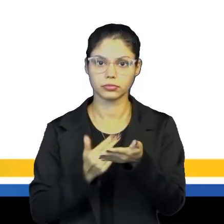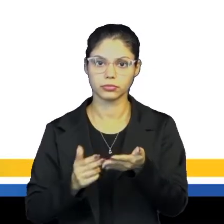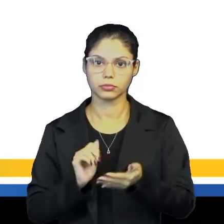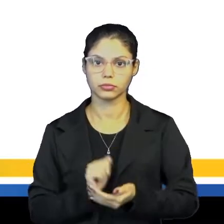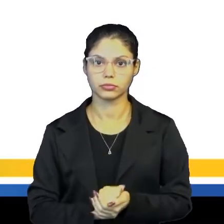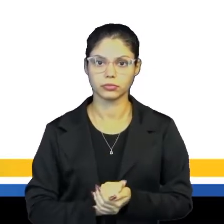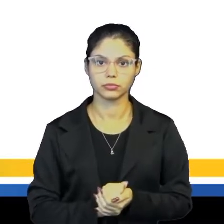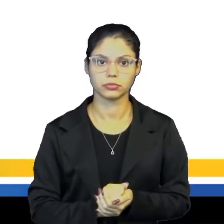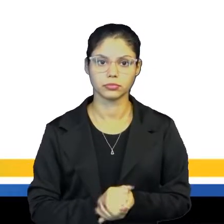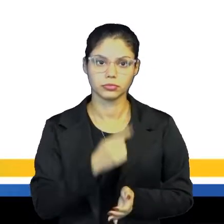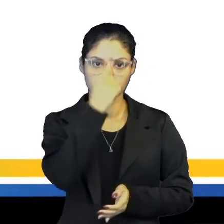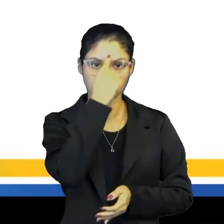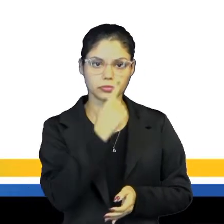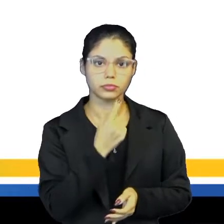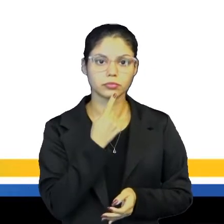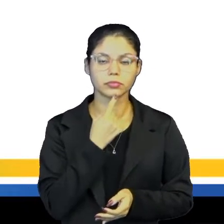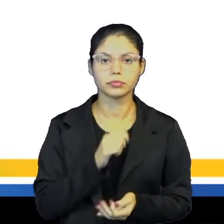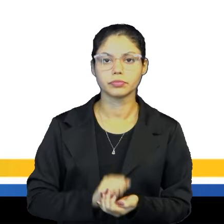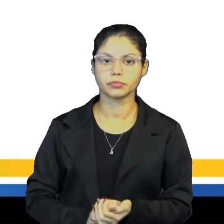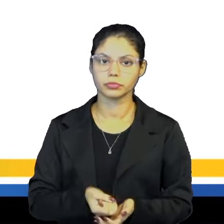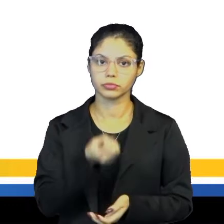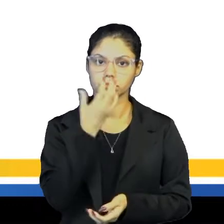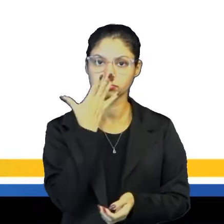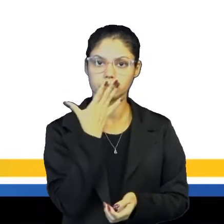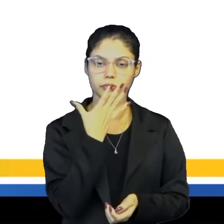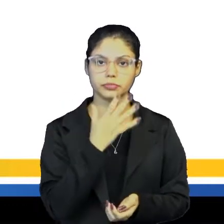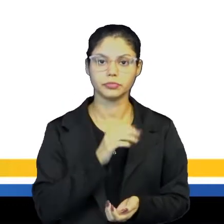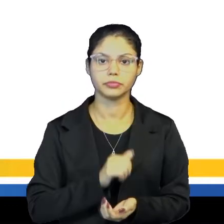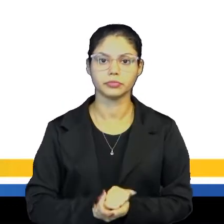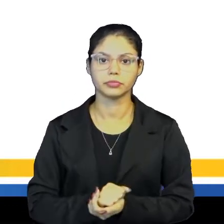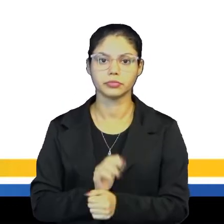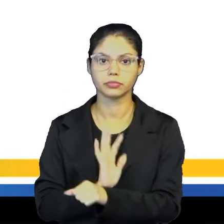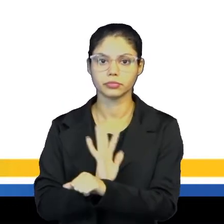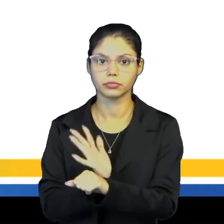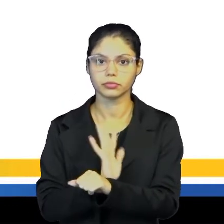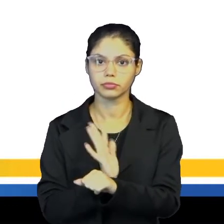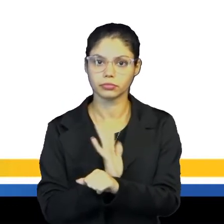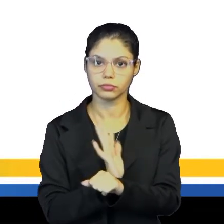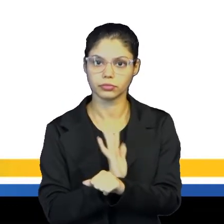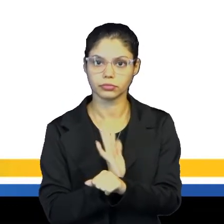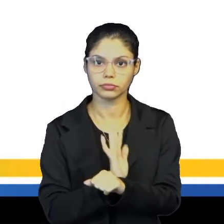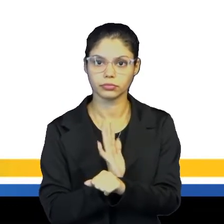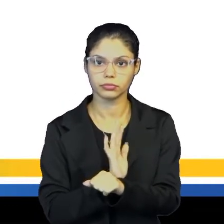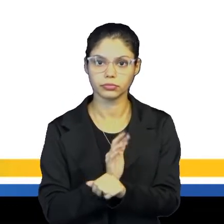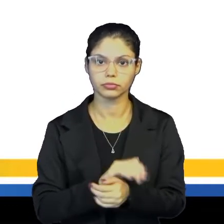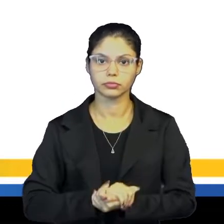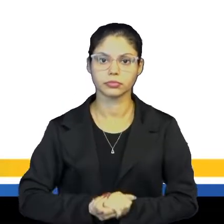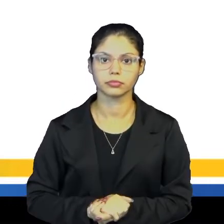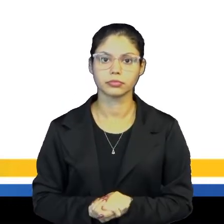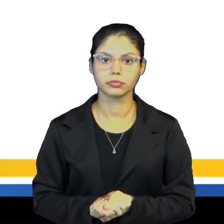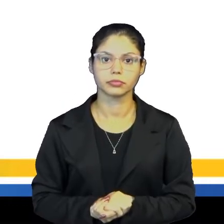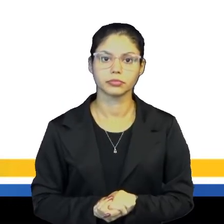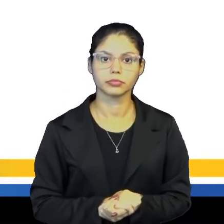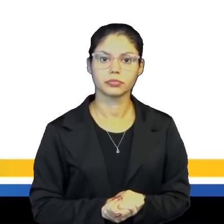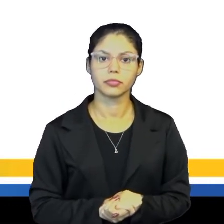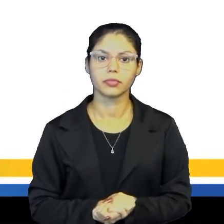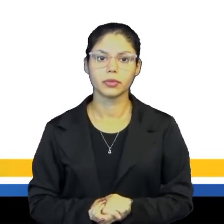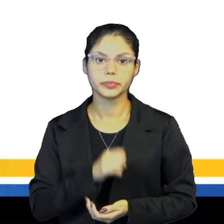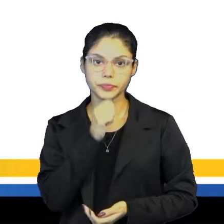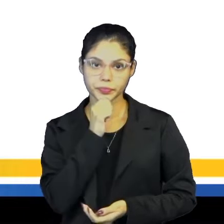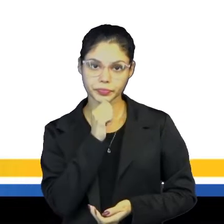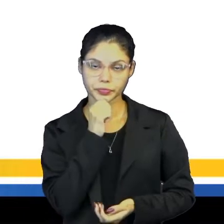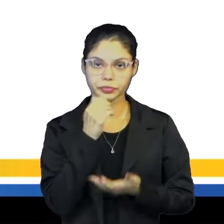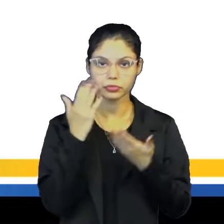desenho, tá? A gravura, a fotografia e o cinema, tá?